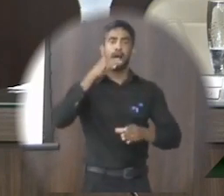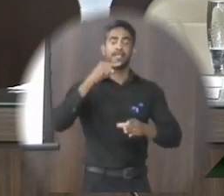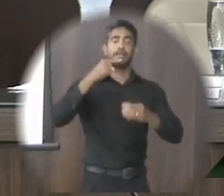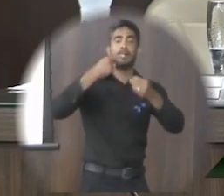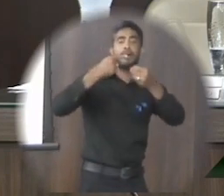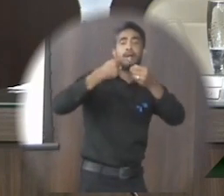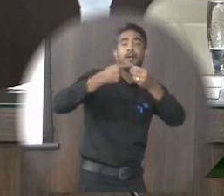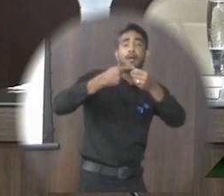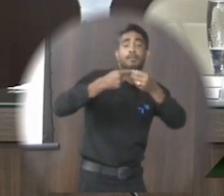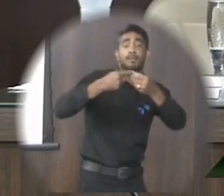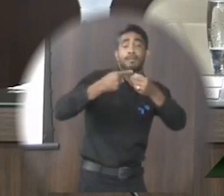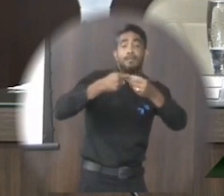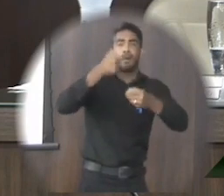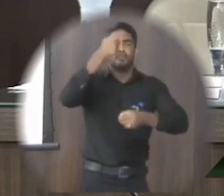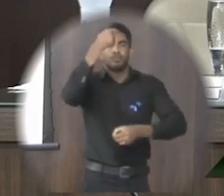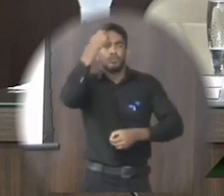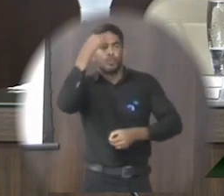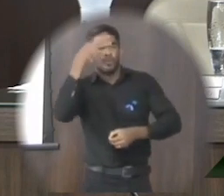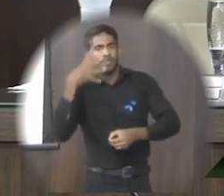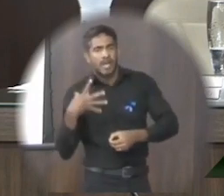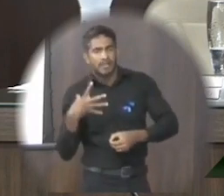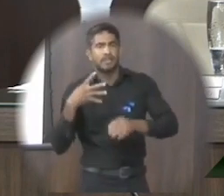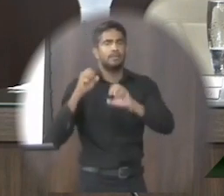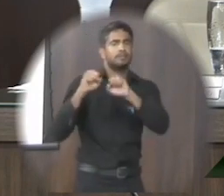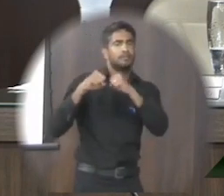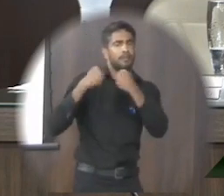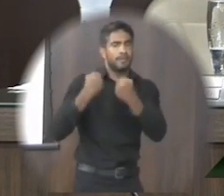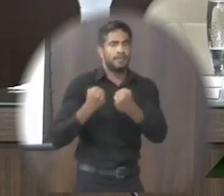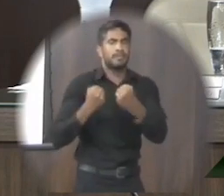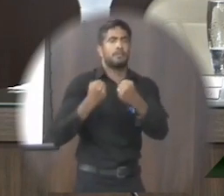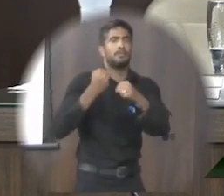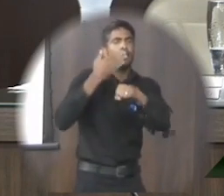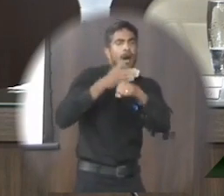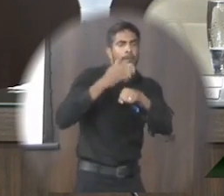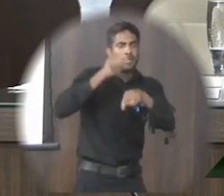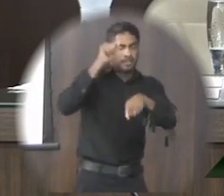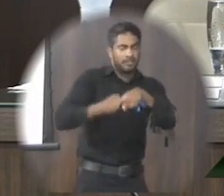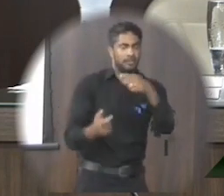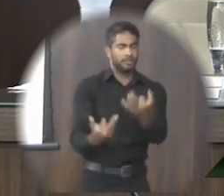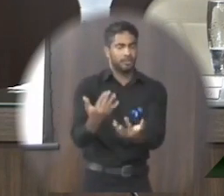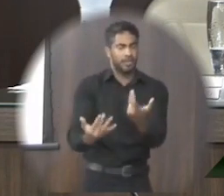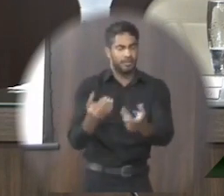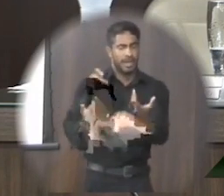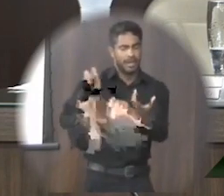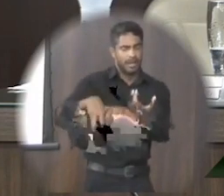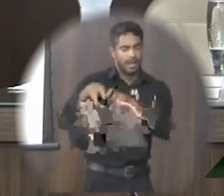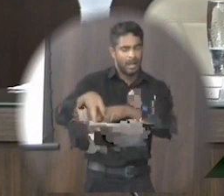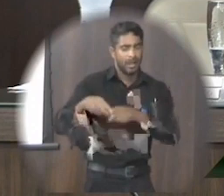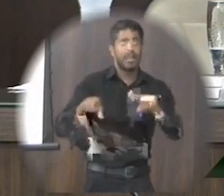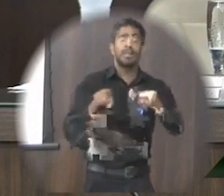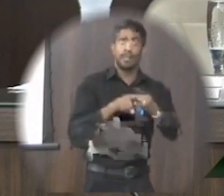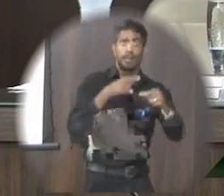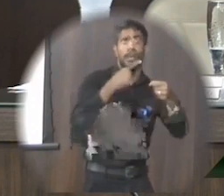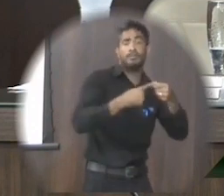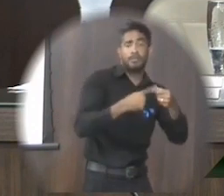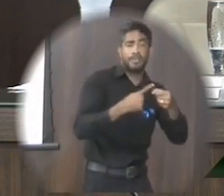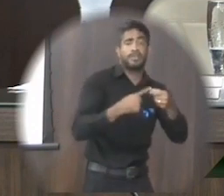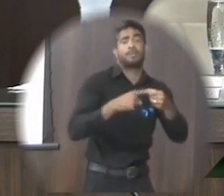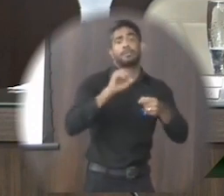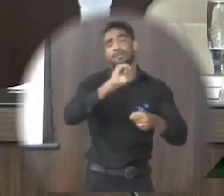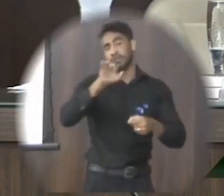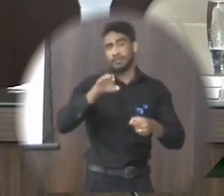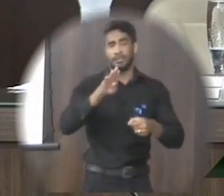de Conscientização, Prevenção e Combate à Prática de Queimadas Urbanas e Rurais no município de Janaúba e da outras